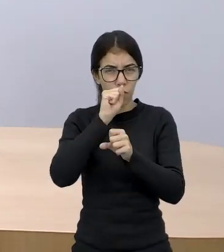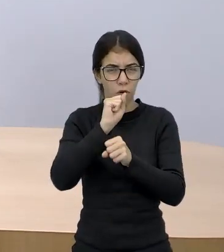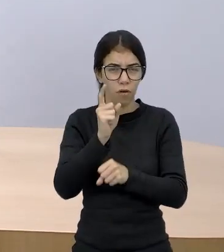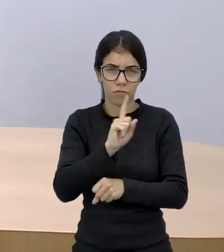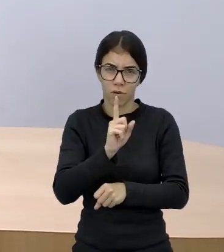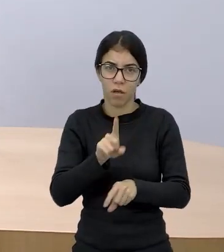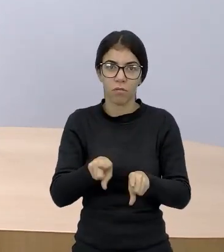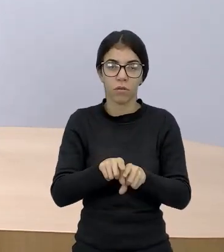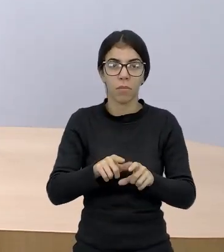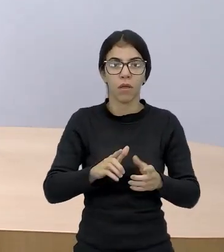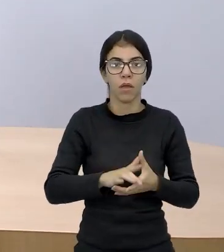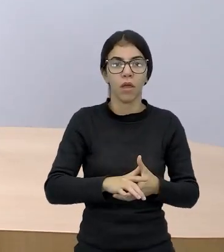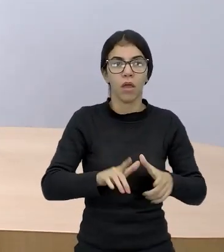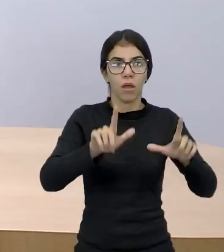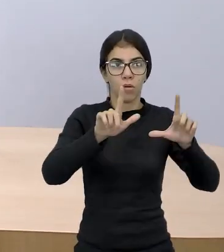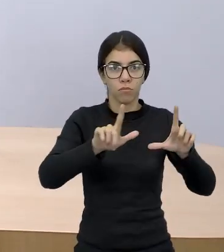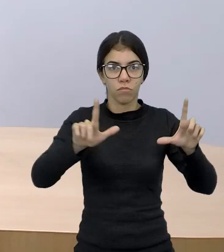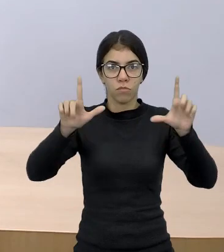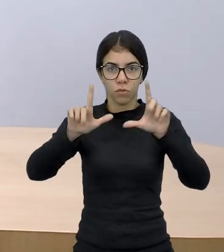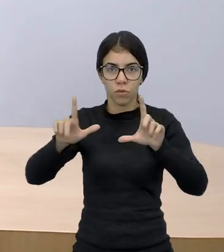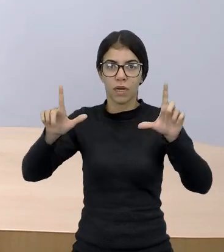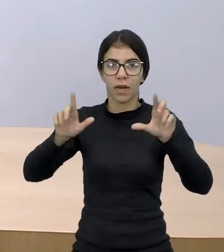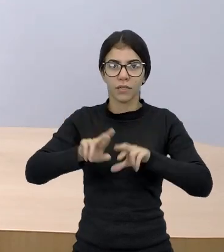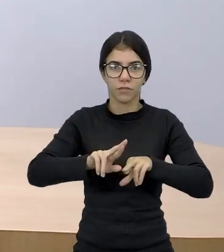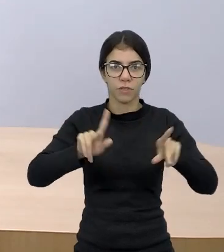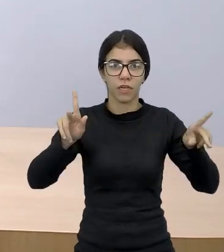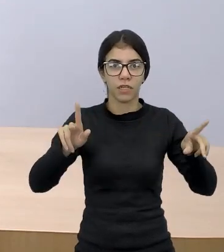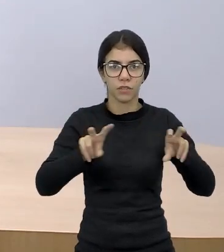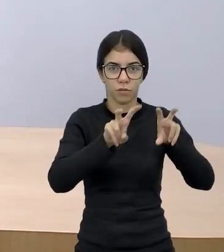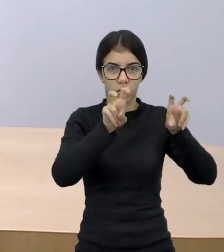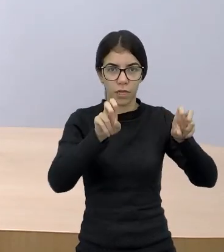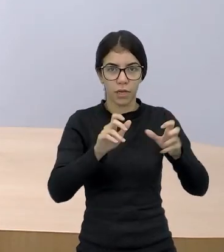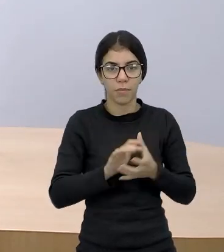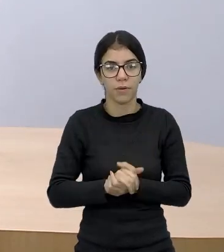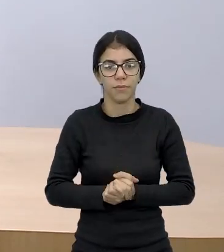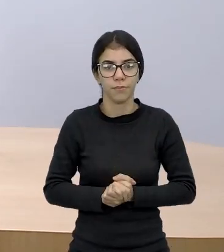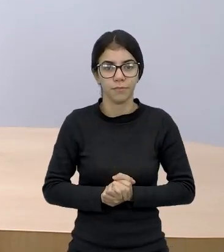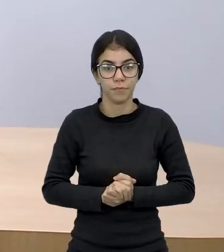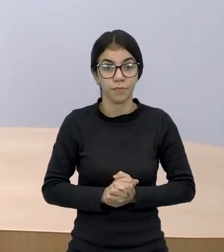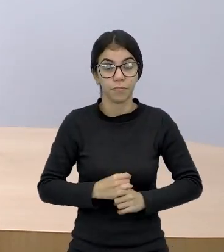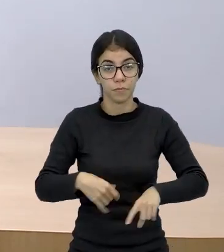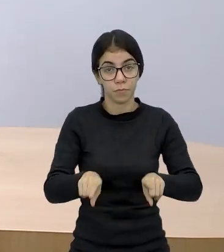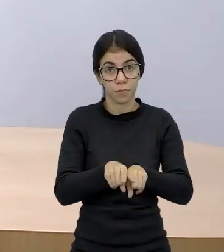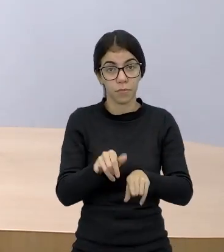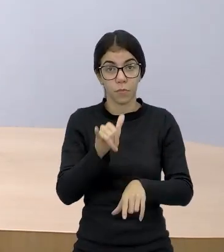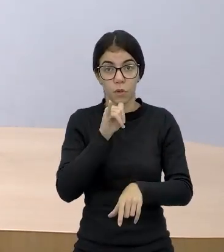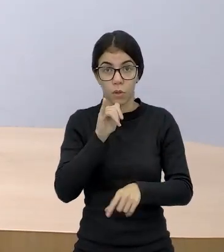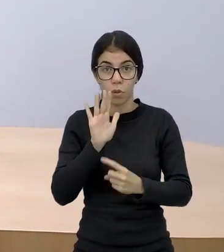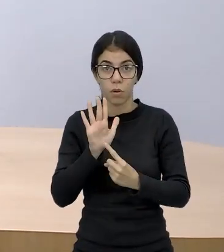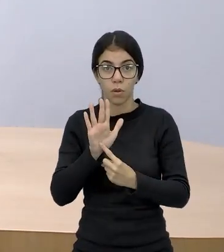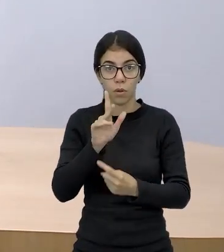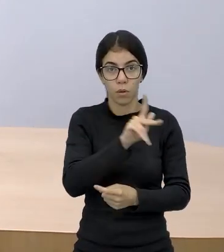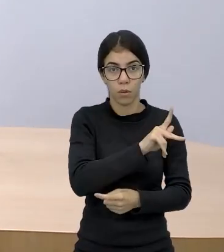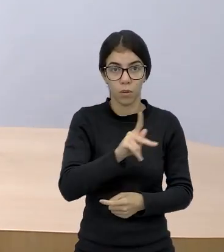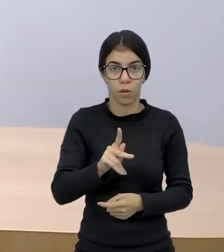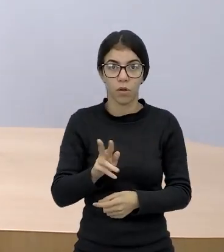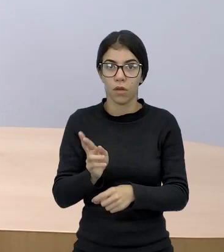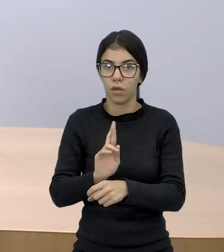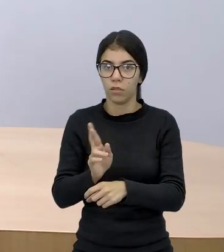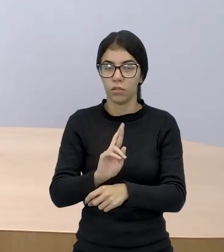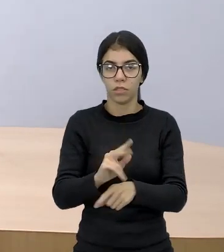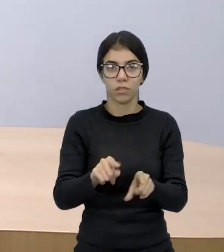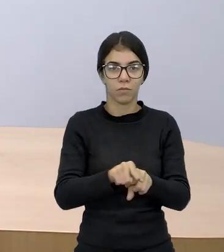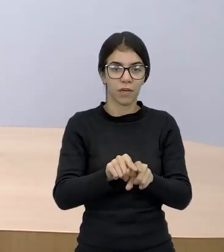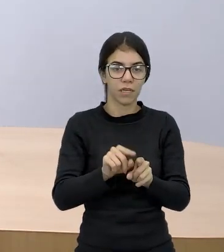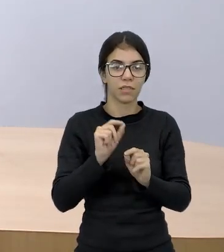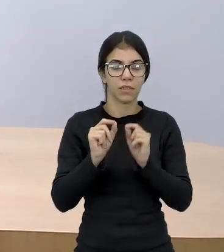elementos que não têm nada a ver com o assunto. Então, tome muito cuidado, tá? Vocês viram que nos exemplos que eu mostrei com a professora Roberta Mastroquirico ela